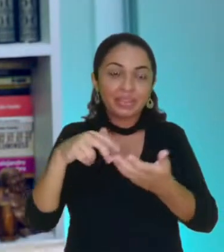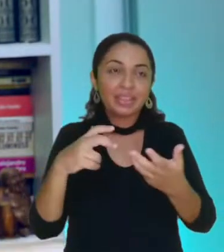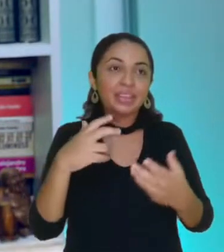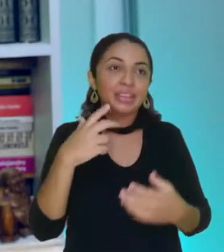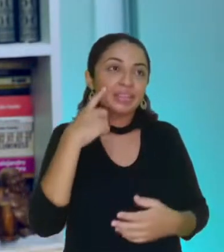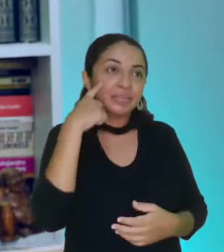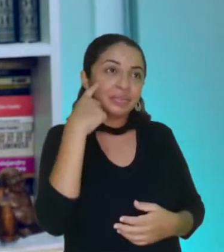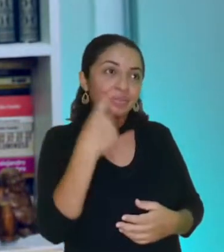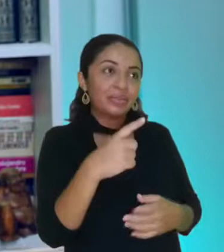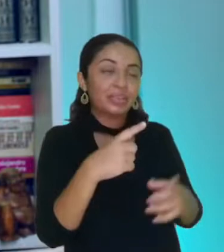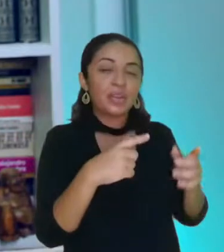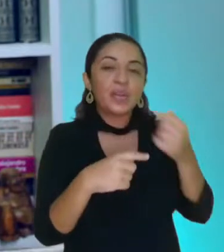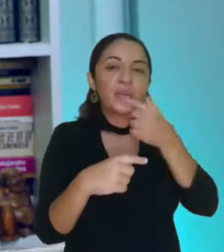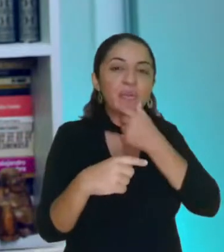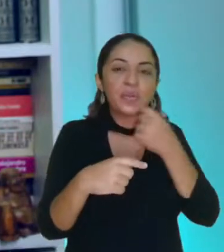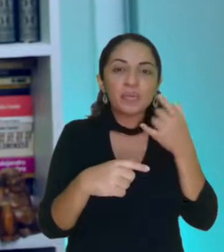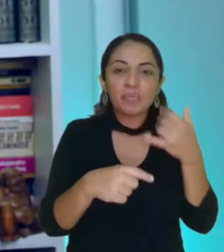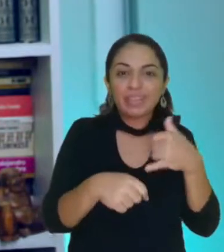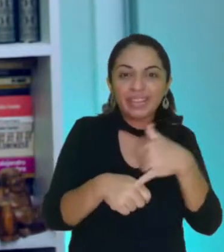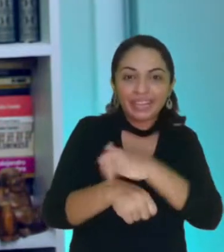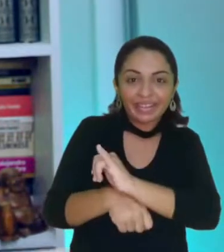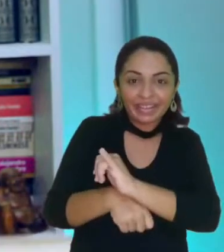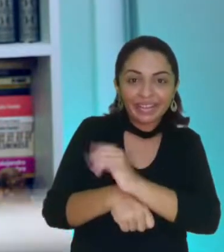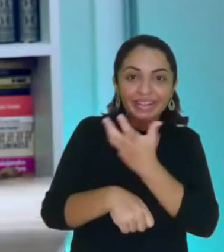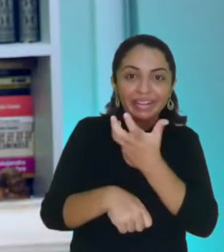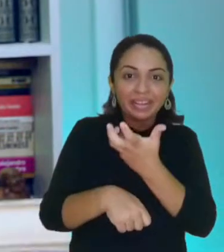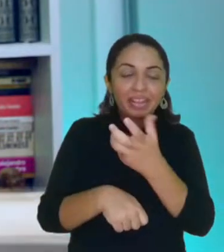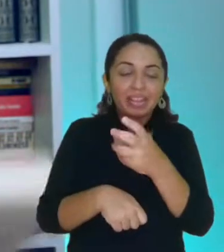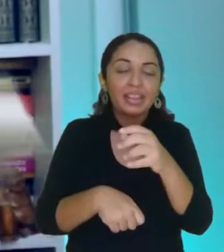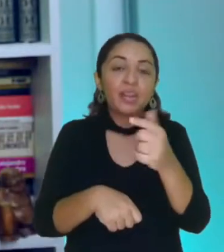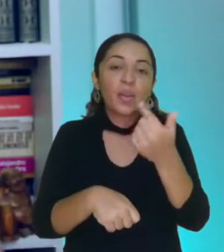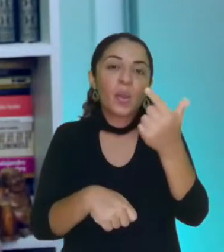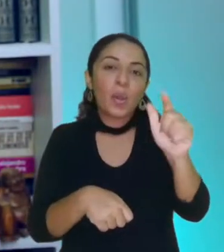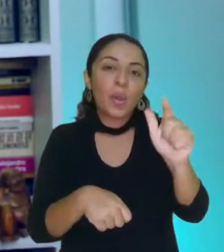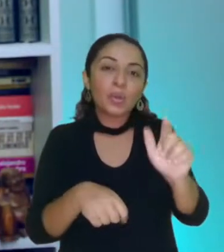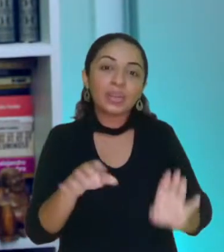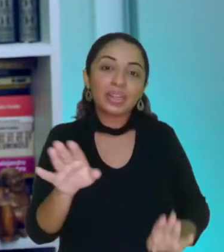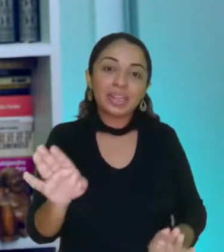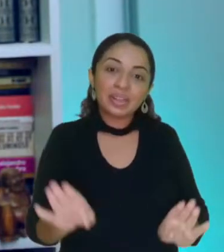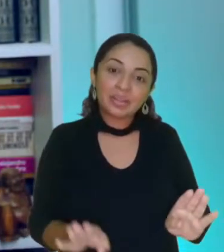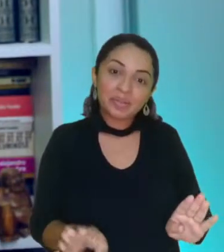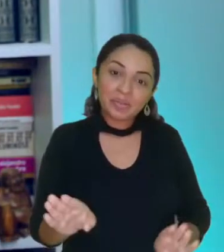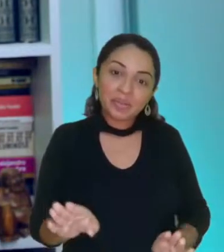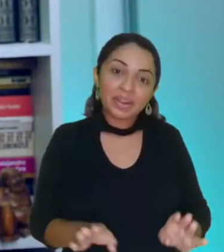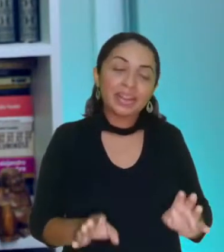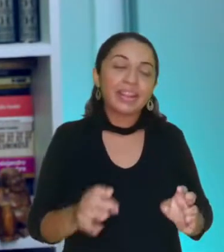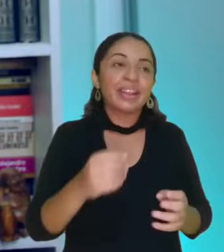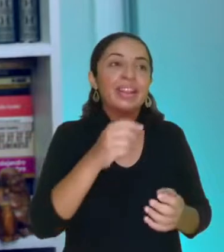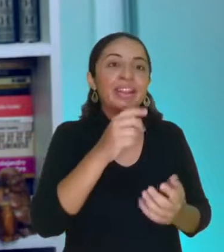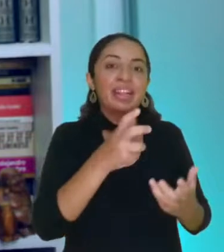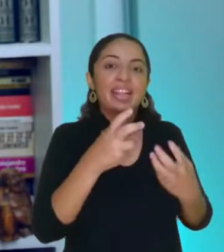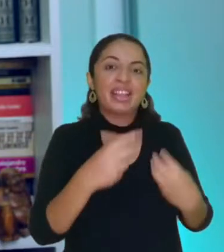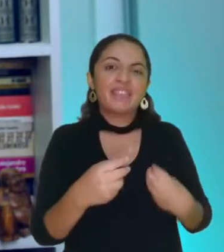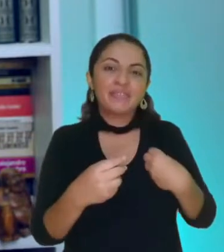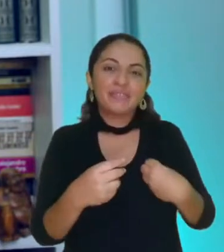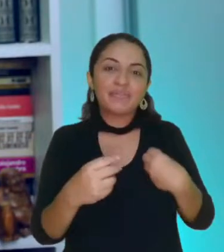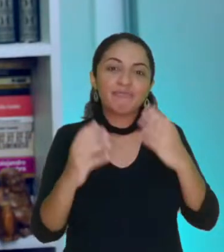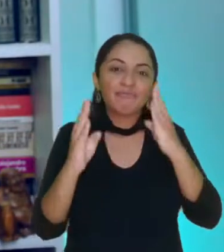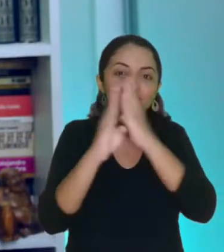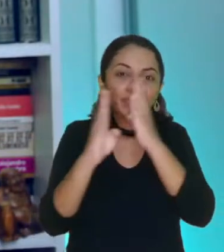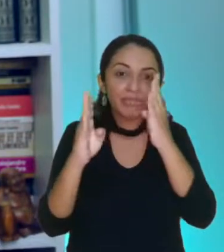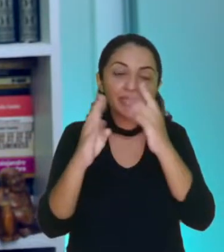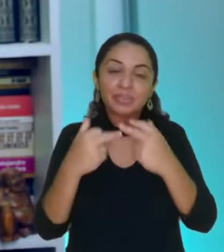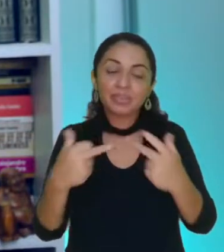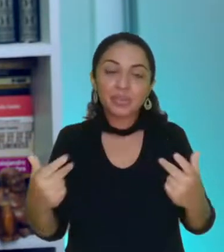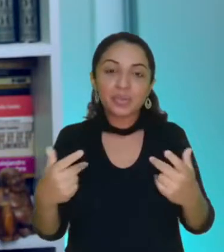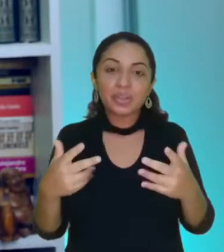enganá-la. Kringlen, um modesto empregado de escritório que decide viver perigosamente os últimos dias de sua vida. tramas